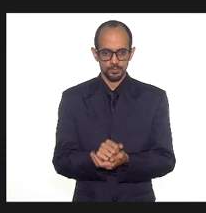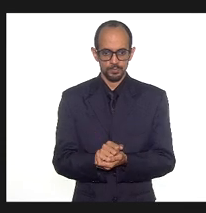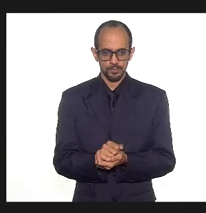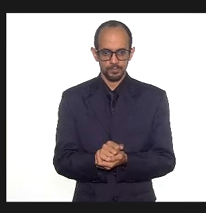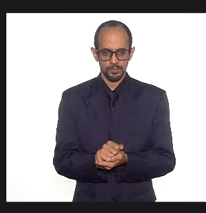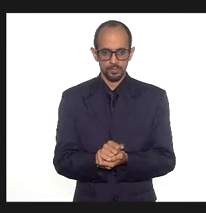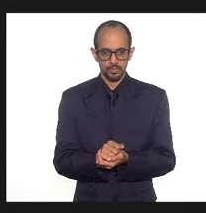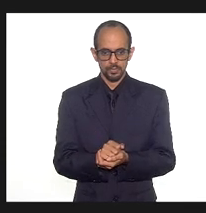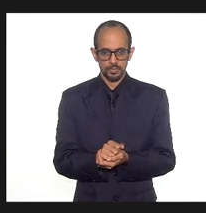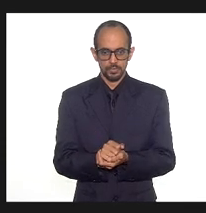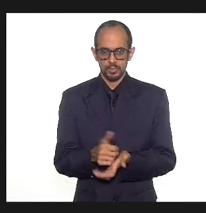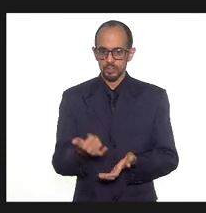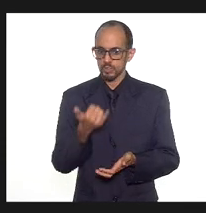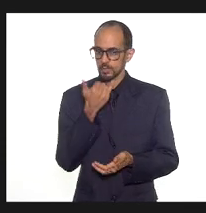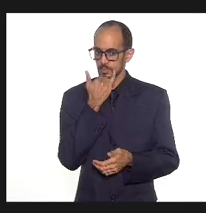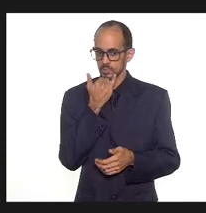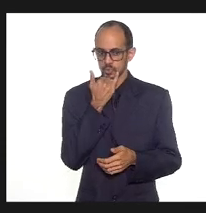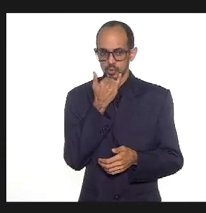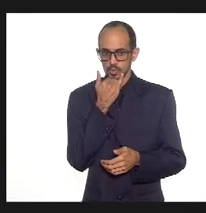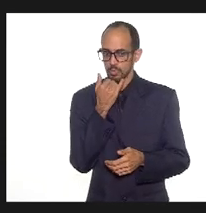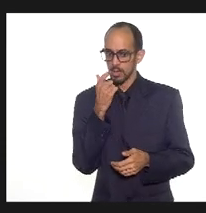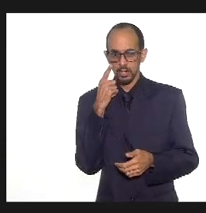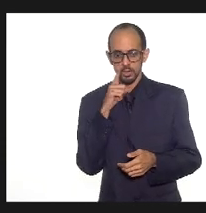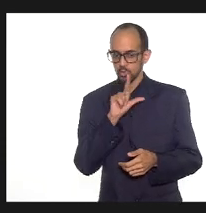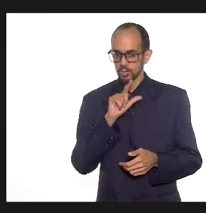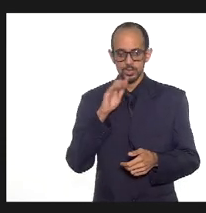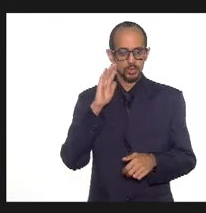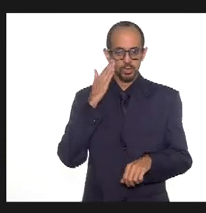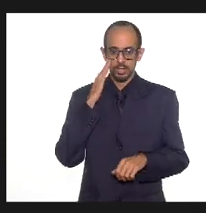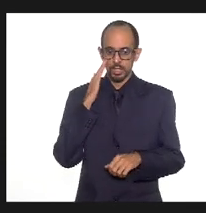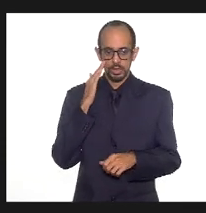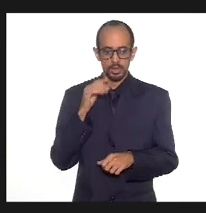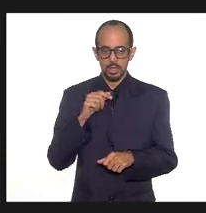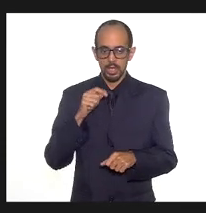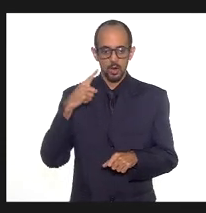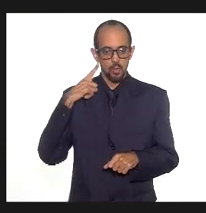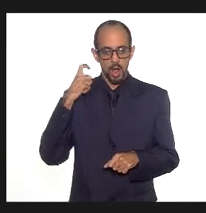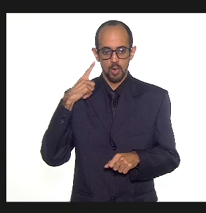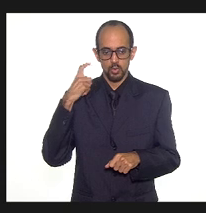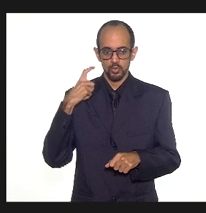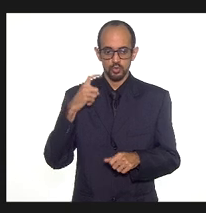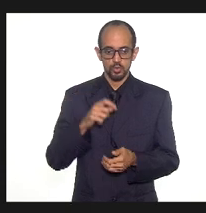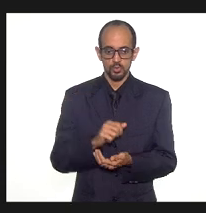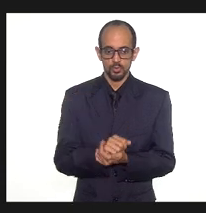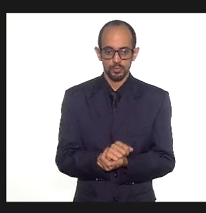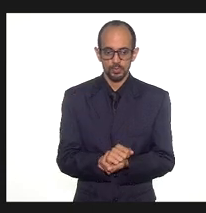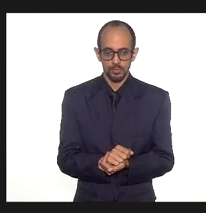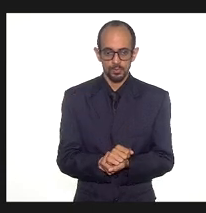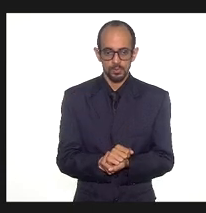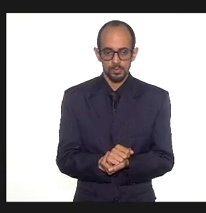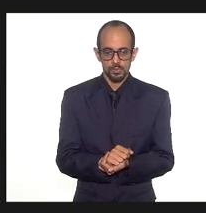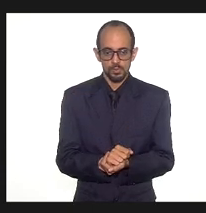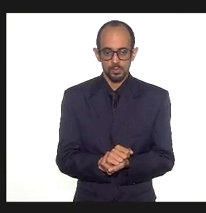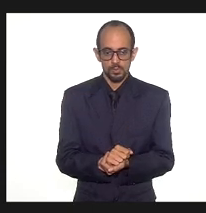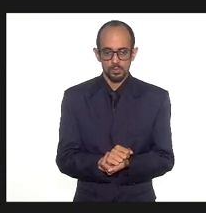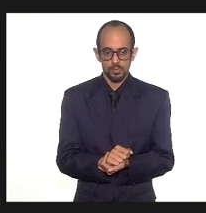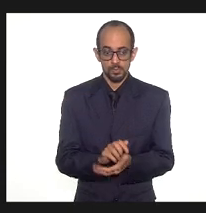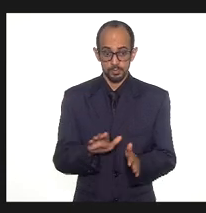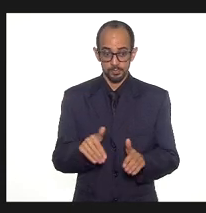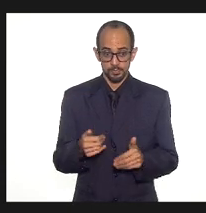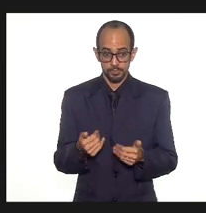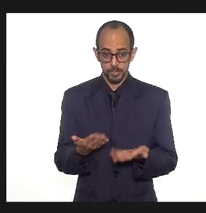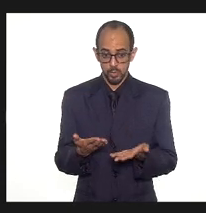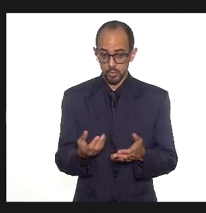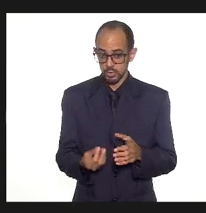porque se a gente tem reserva de mercado e o conteúdo local é mais elevado do que o devido, isso